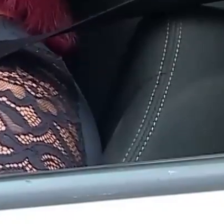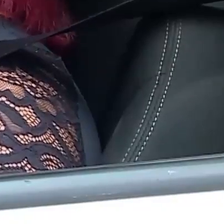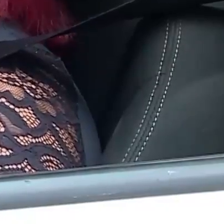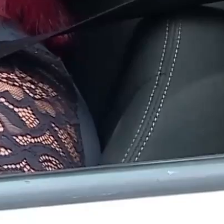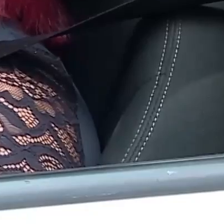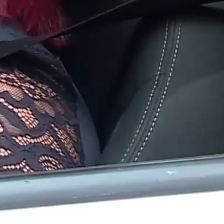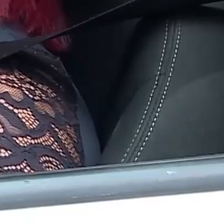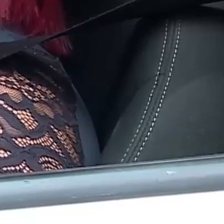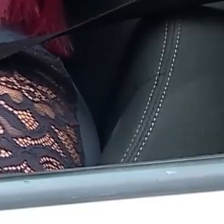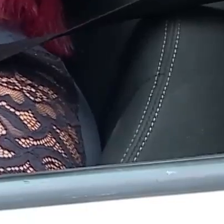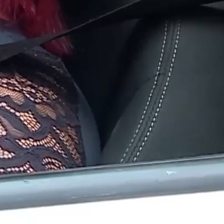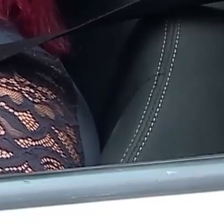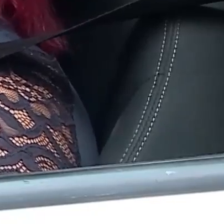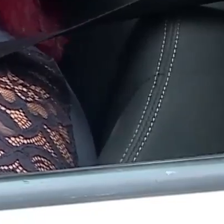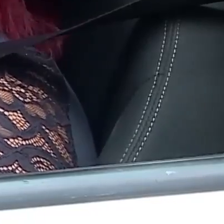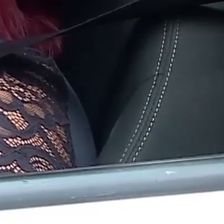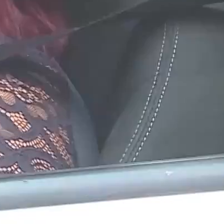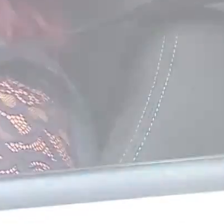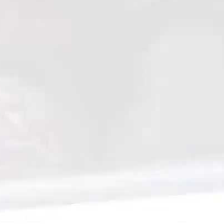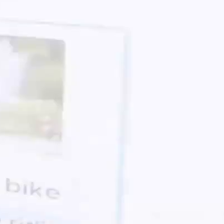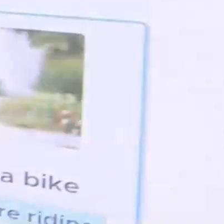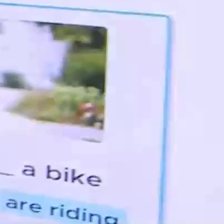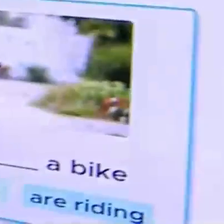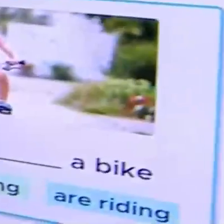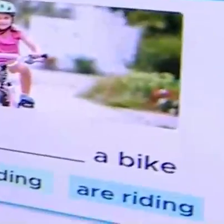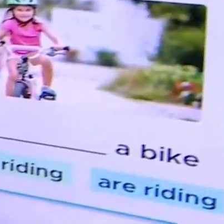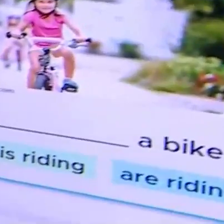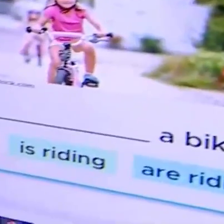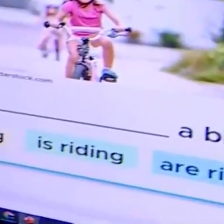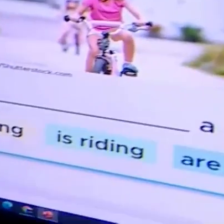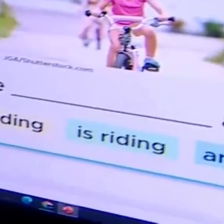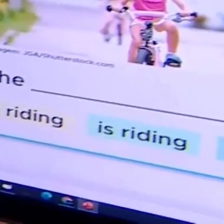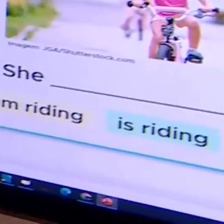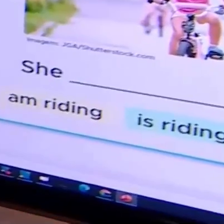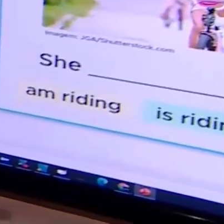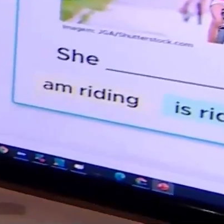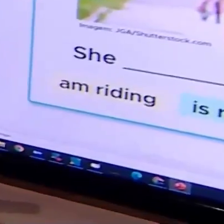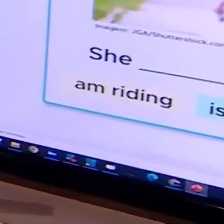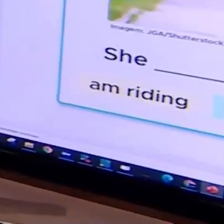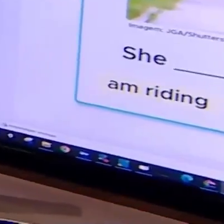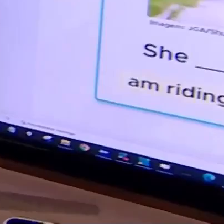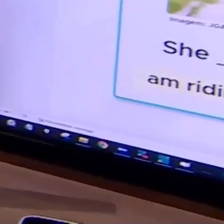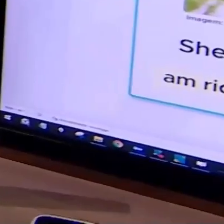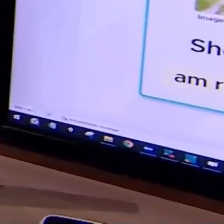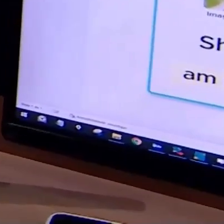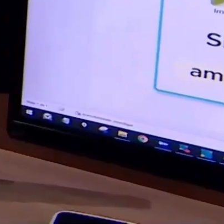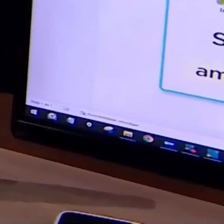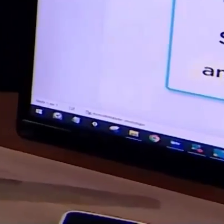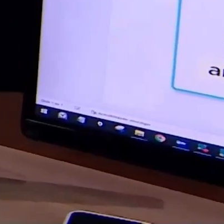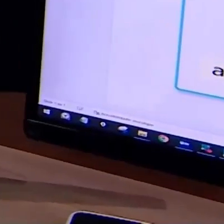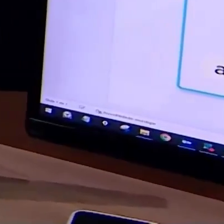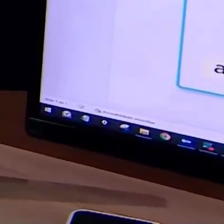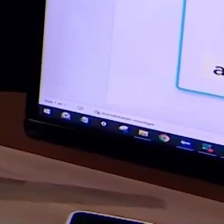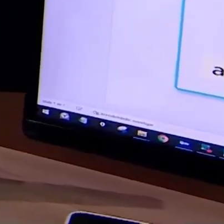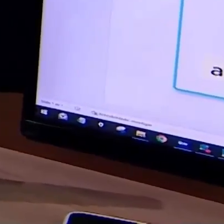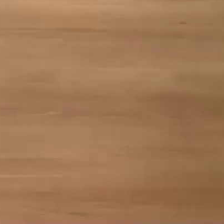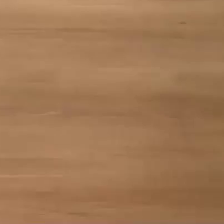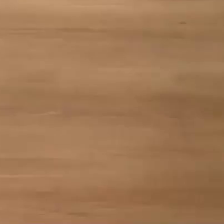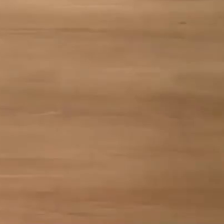I always drive a car. A maioria, quase todos devem dar